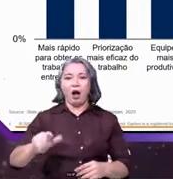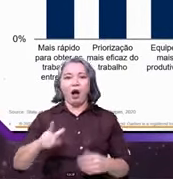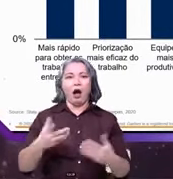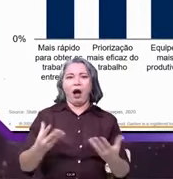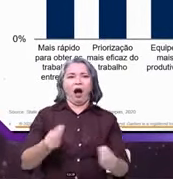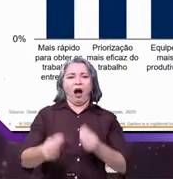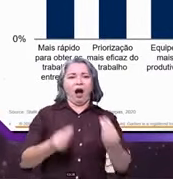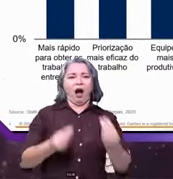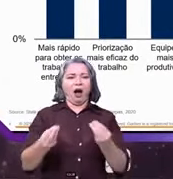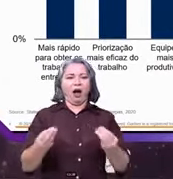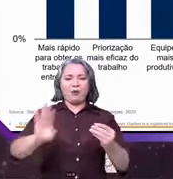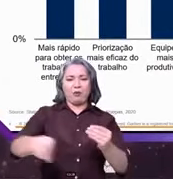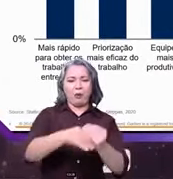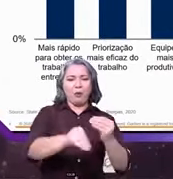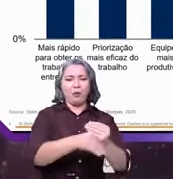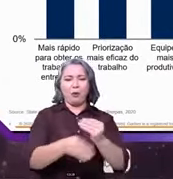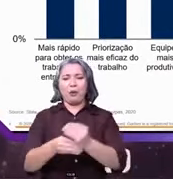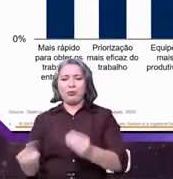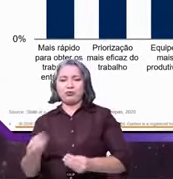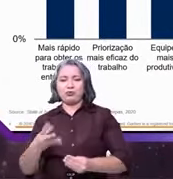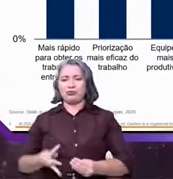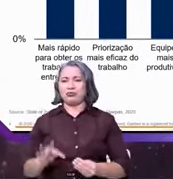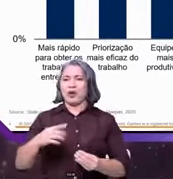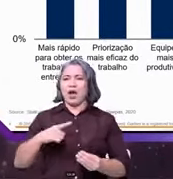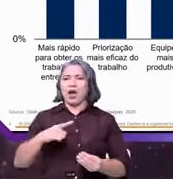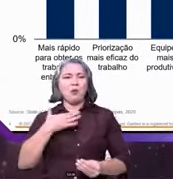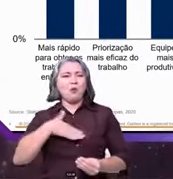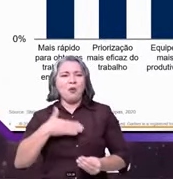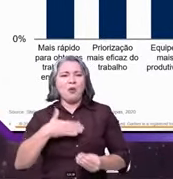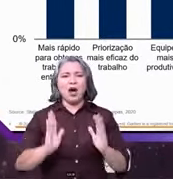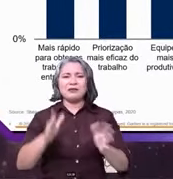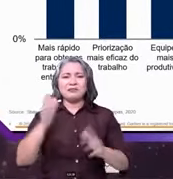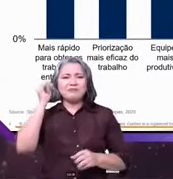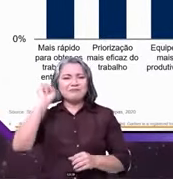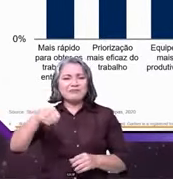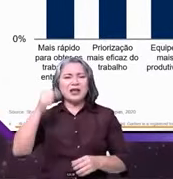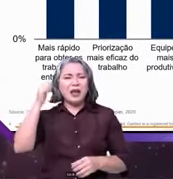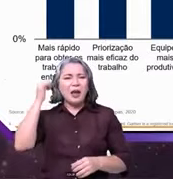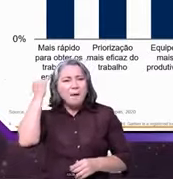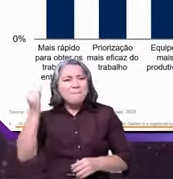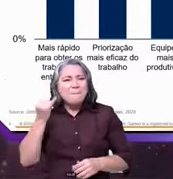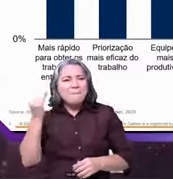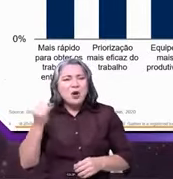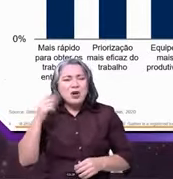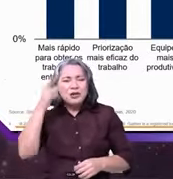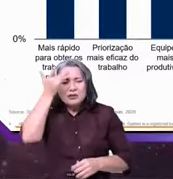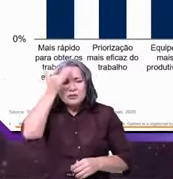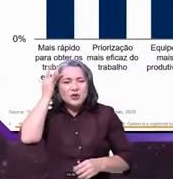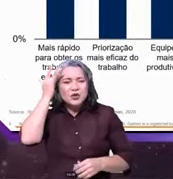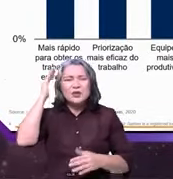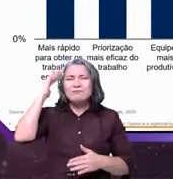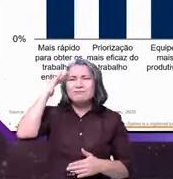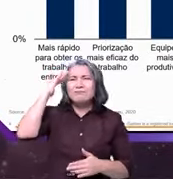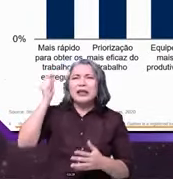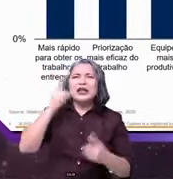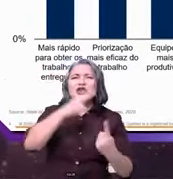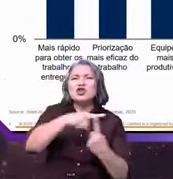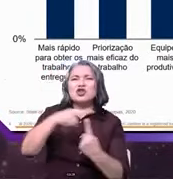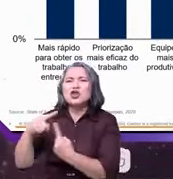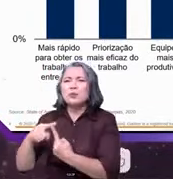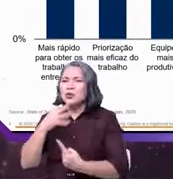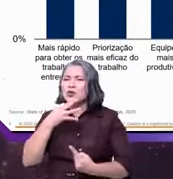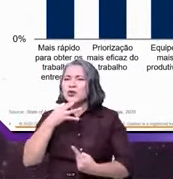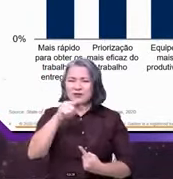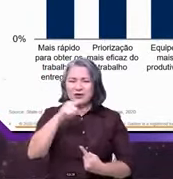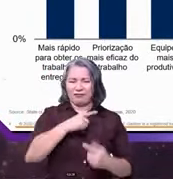da aplicação dessas ferramentas. Eu gostaria, porque é importante que as pessoas entendam que tipo de conhecimento o senhor